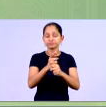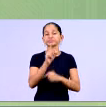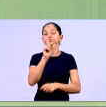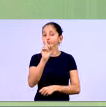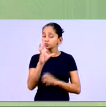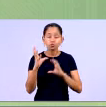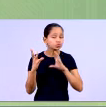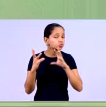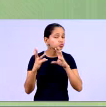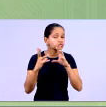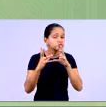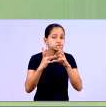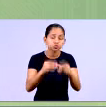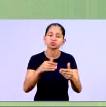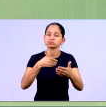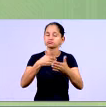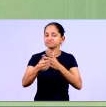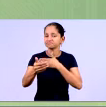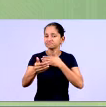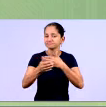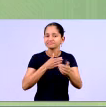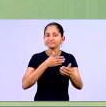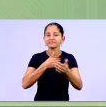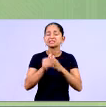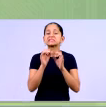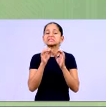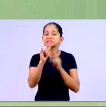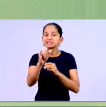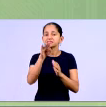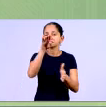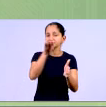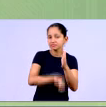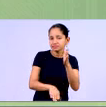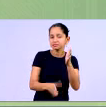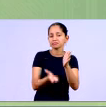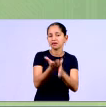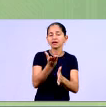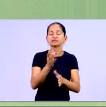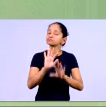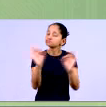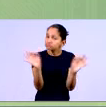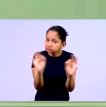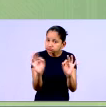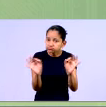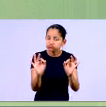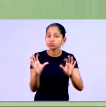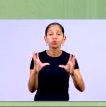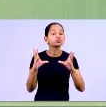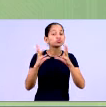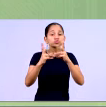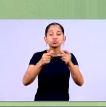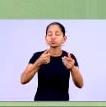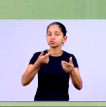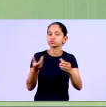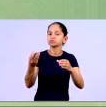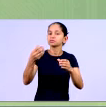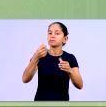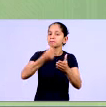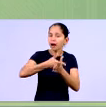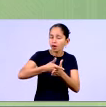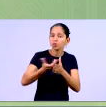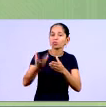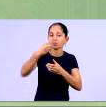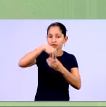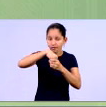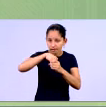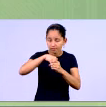seja, tudo que entrou na empresa, independentemente do desconto, independentemente do que saiu. Tudo que entrou na empresa, até 360